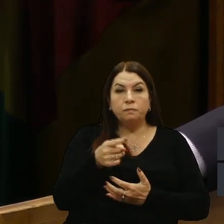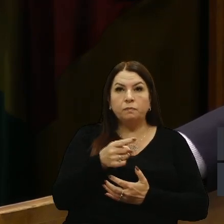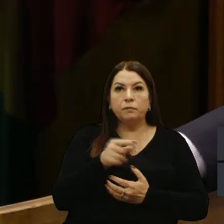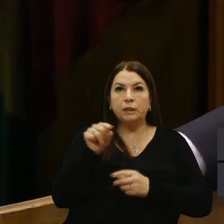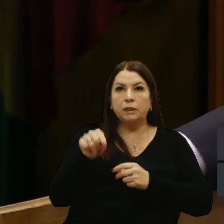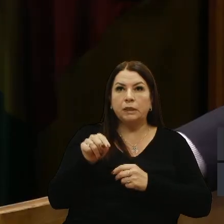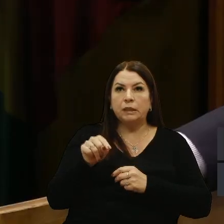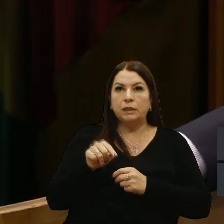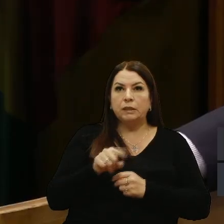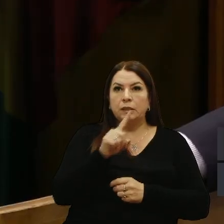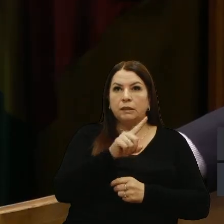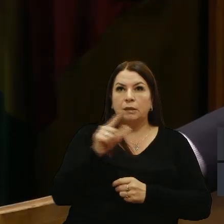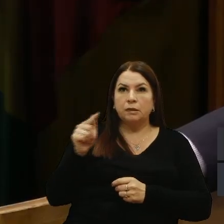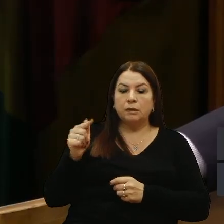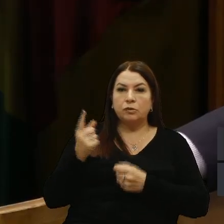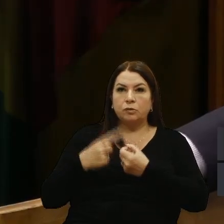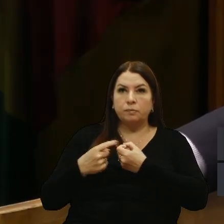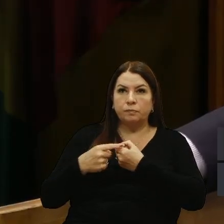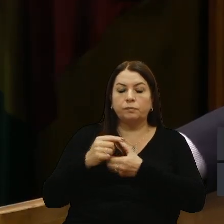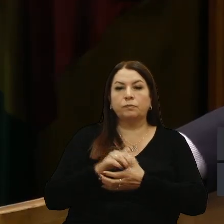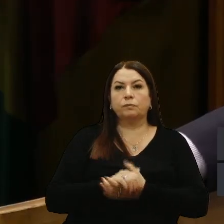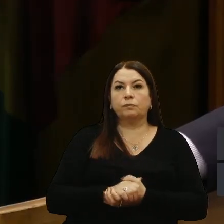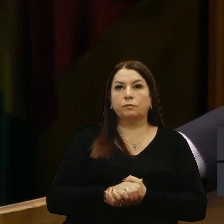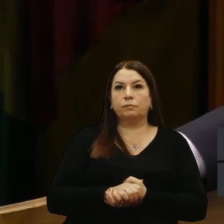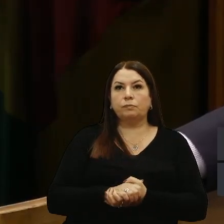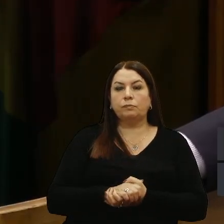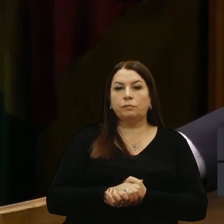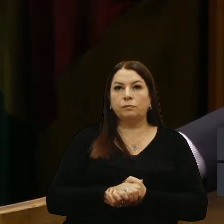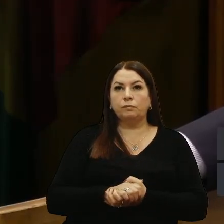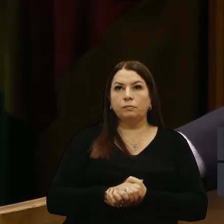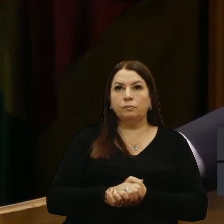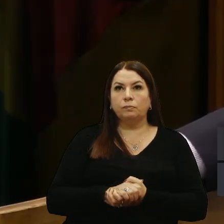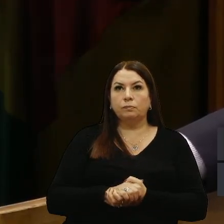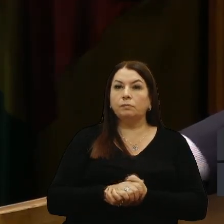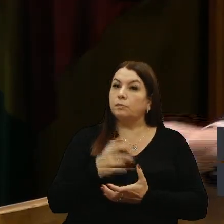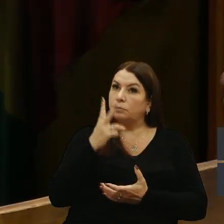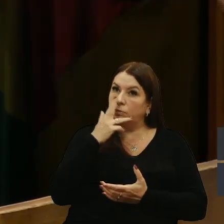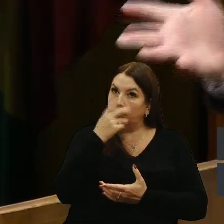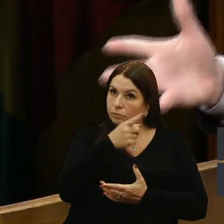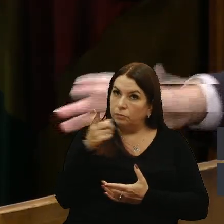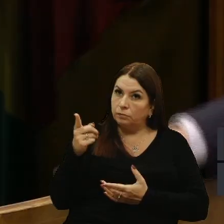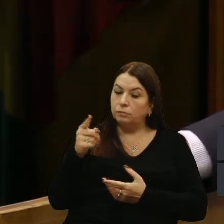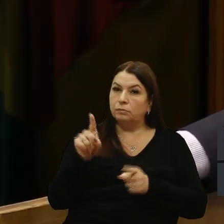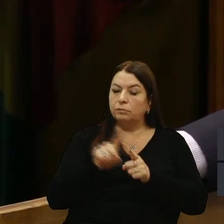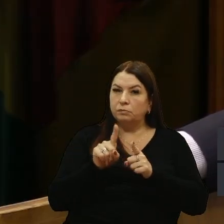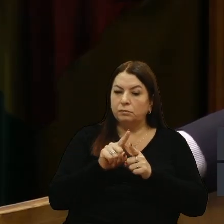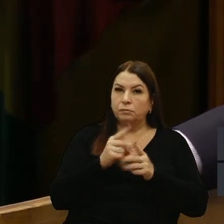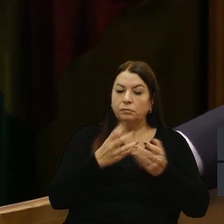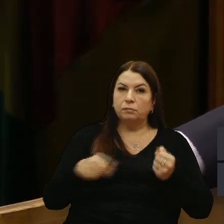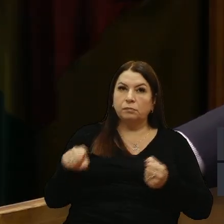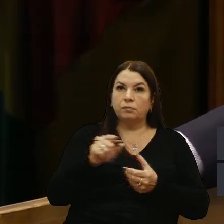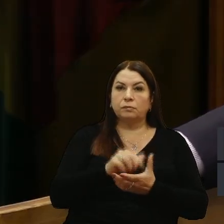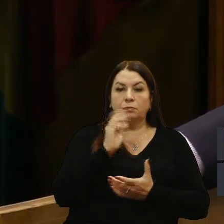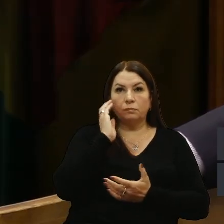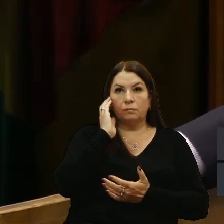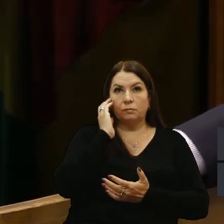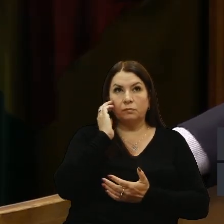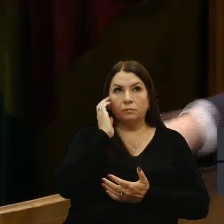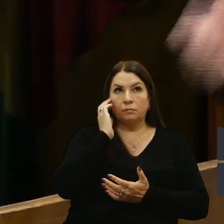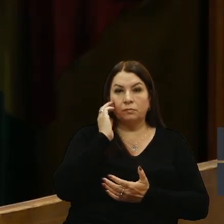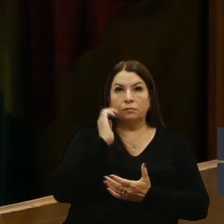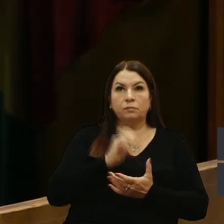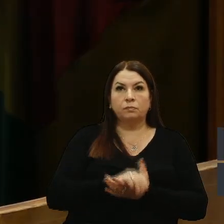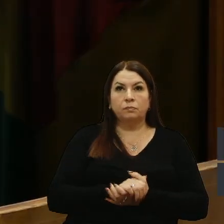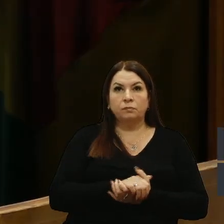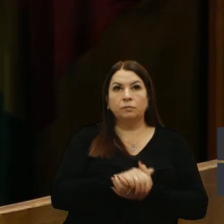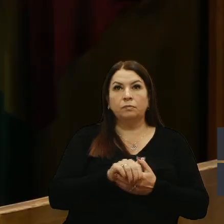estes 117 municípios para que os mesmos que assim se achassem interessante